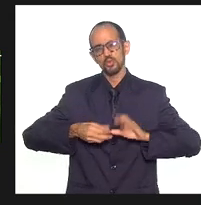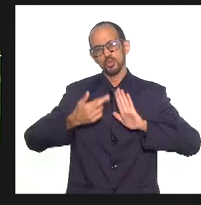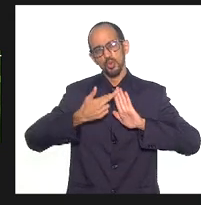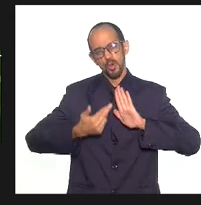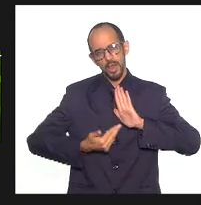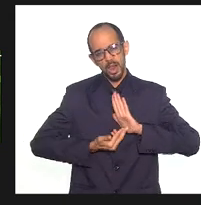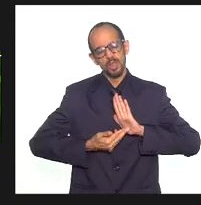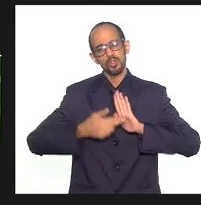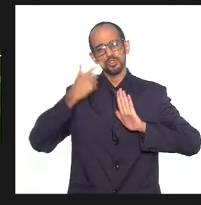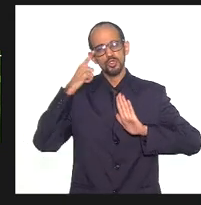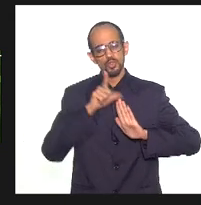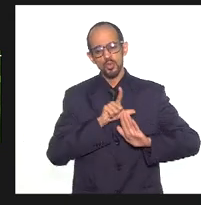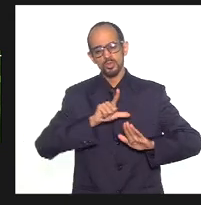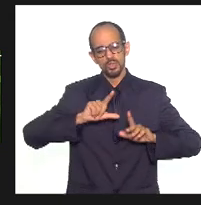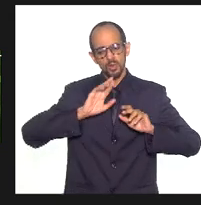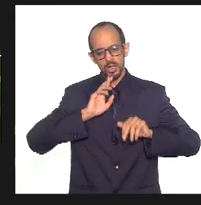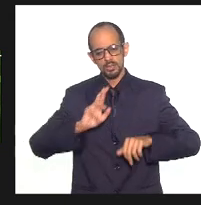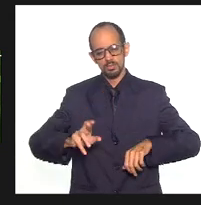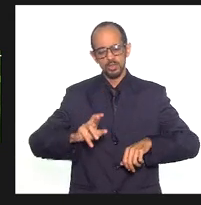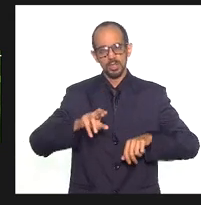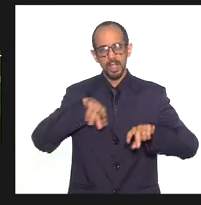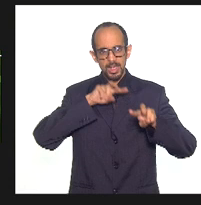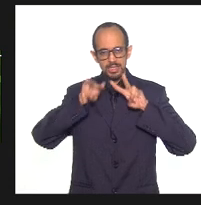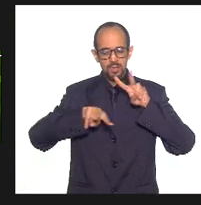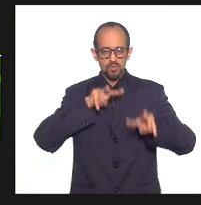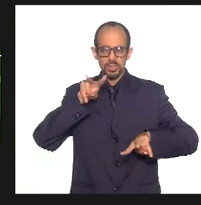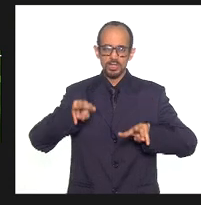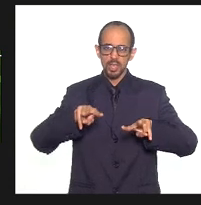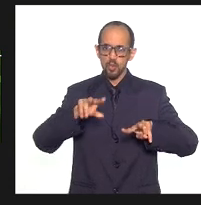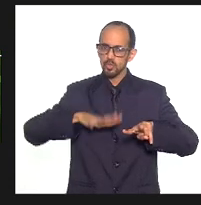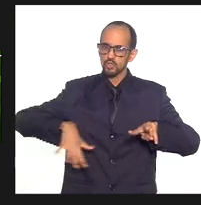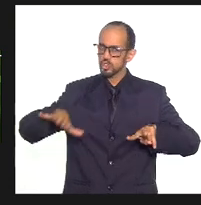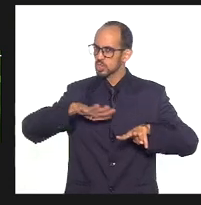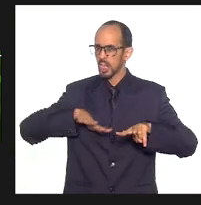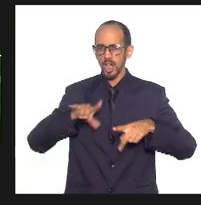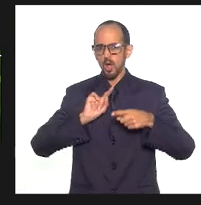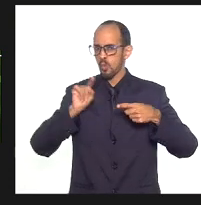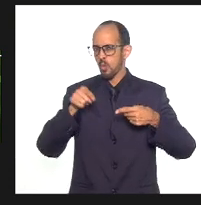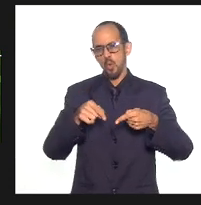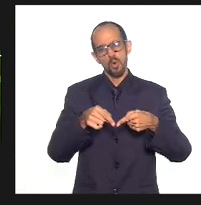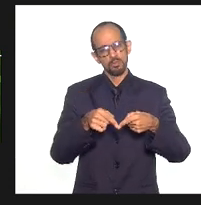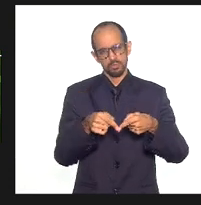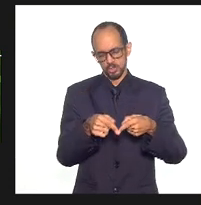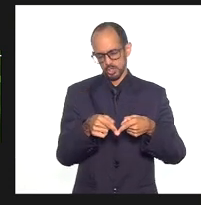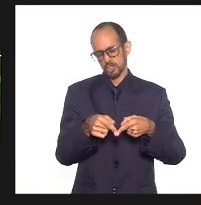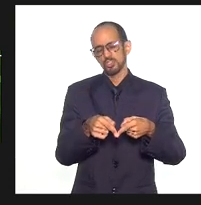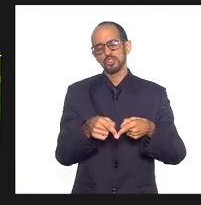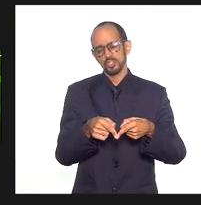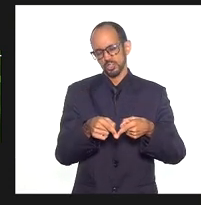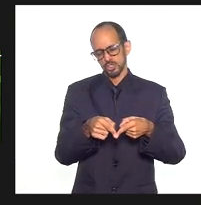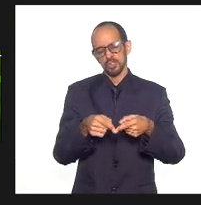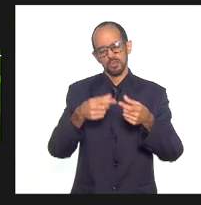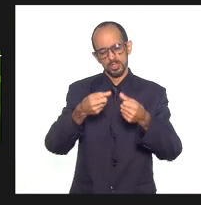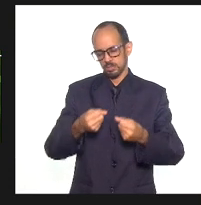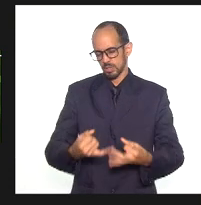aí que tragam esses parâmetros, essa visão mais objetiva e direcionada no seu menor nível.